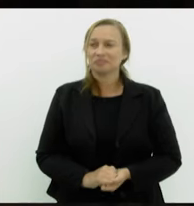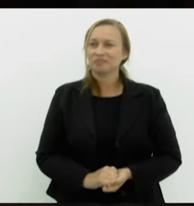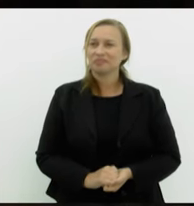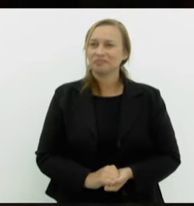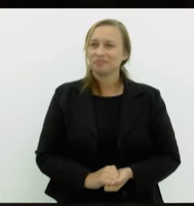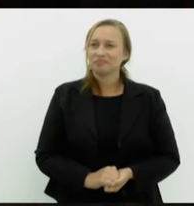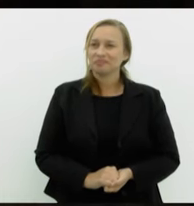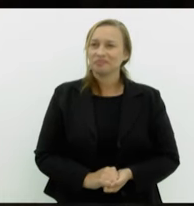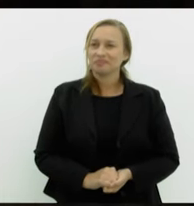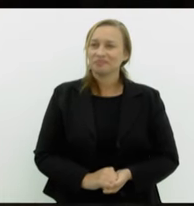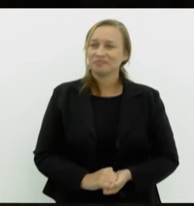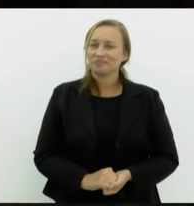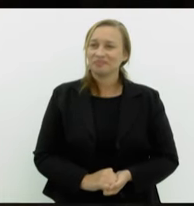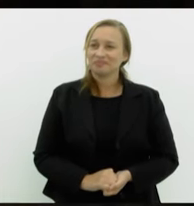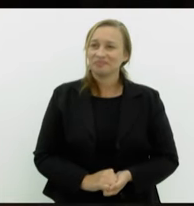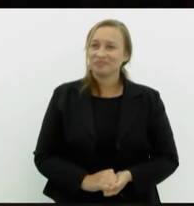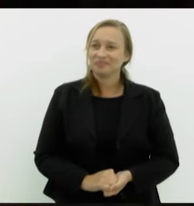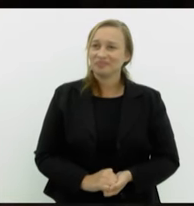Tá,